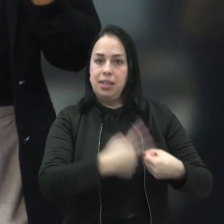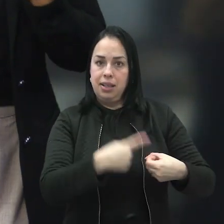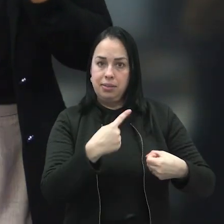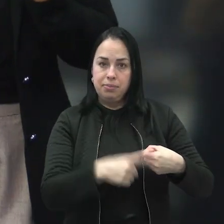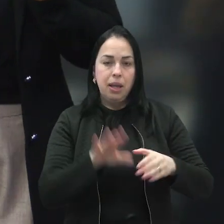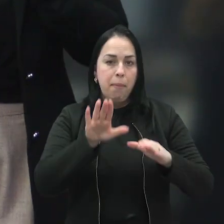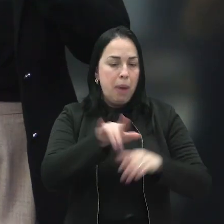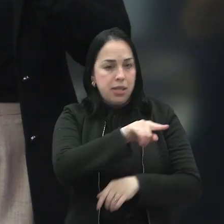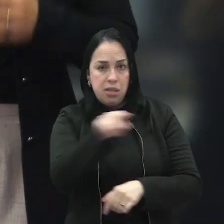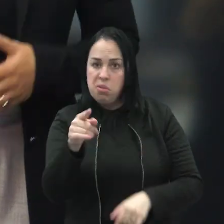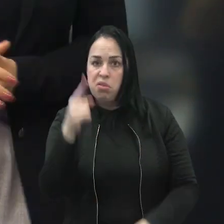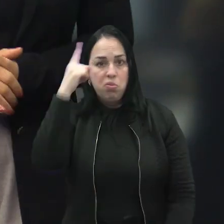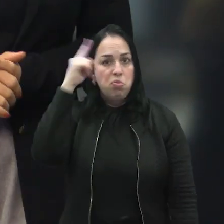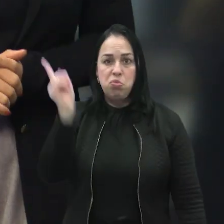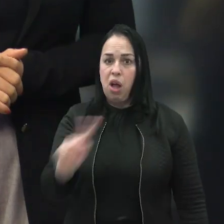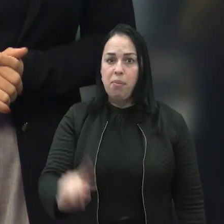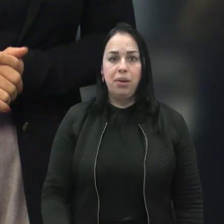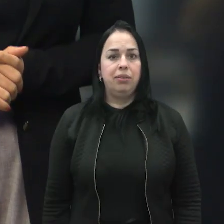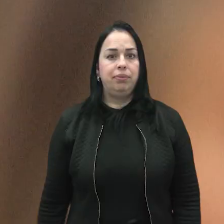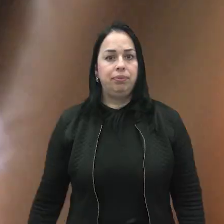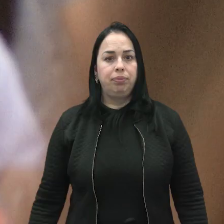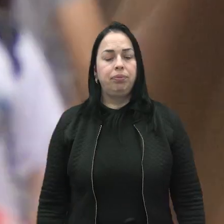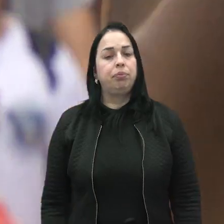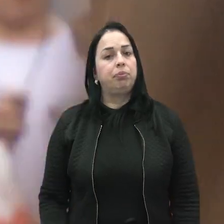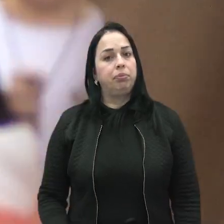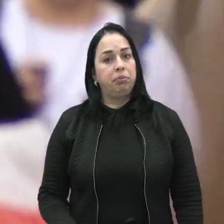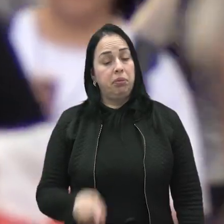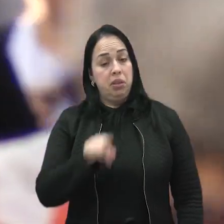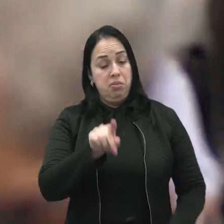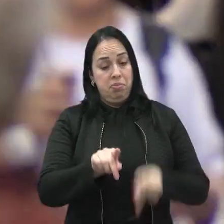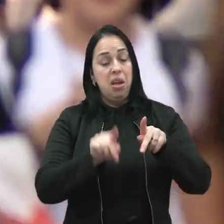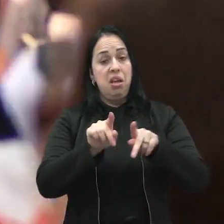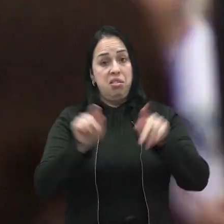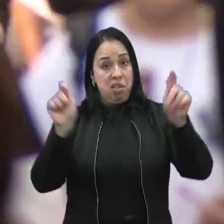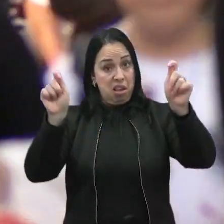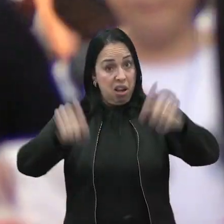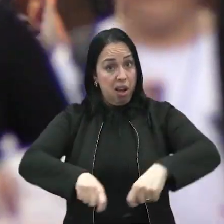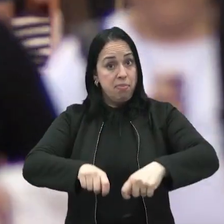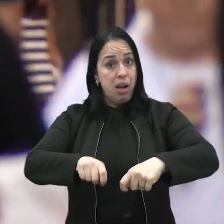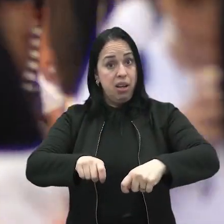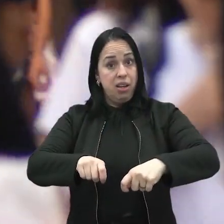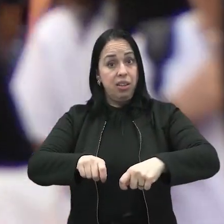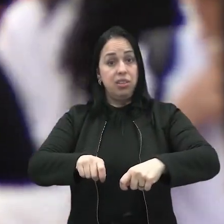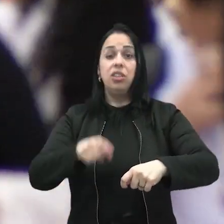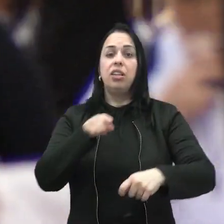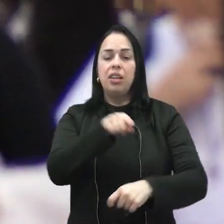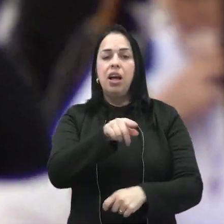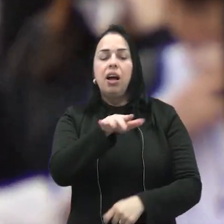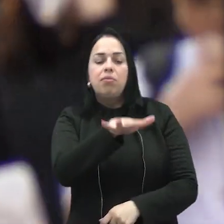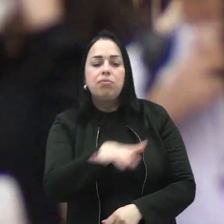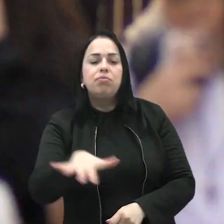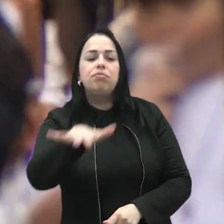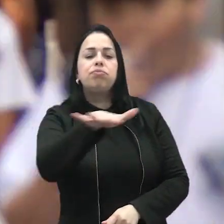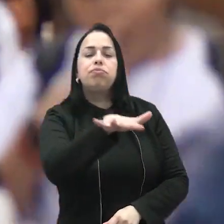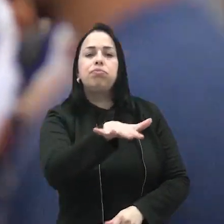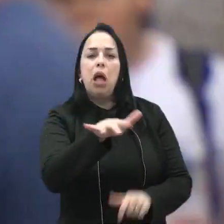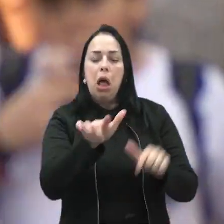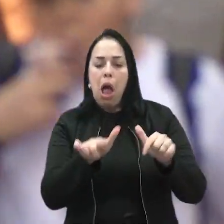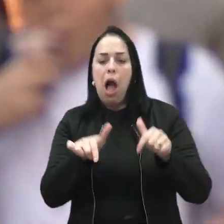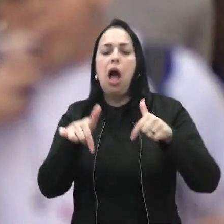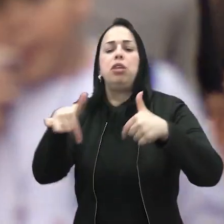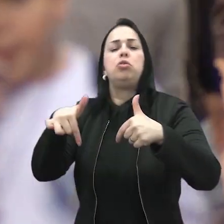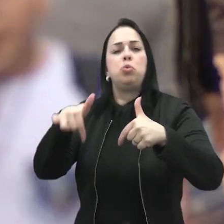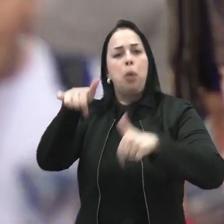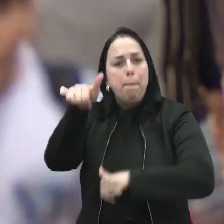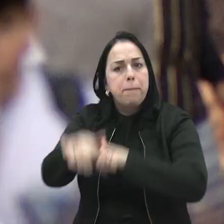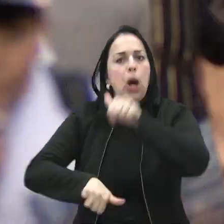do município, mas pouca gente conhece. O poder nas mãos do povo, a sociedade civil como um agente